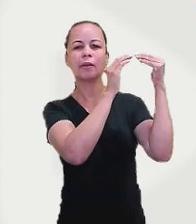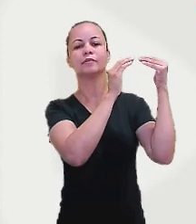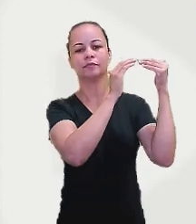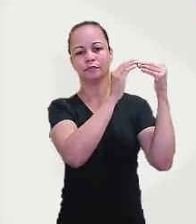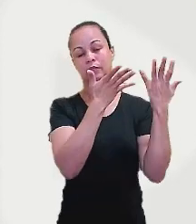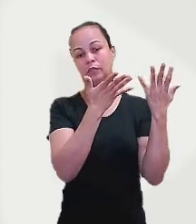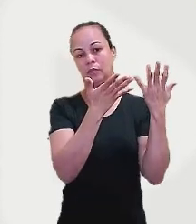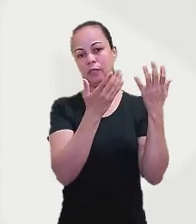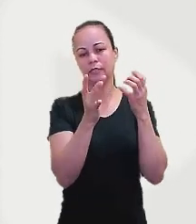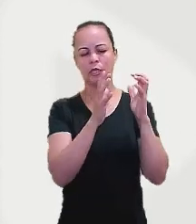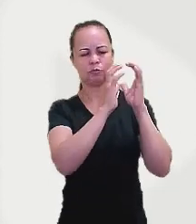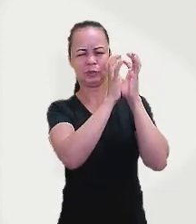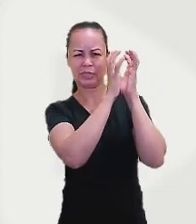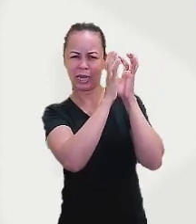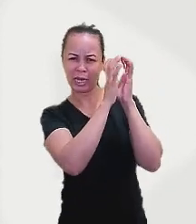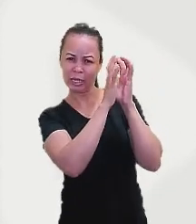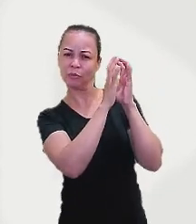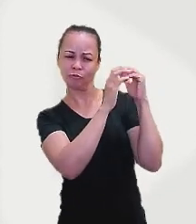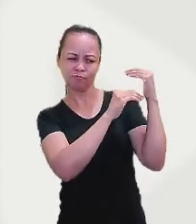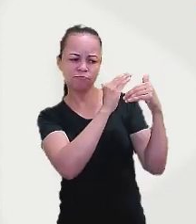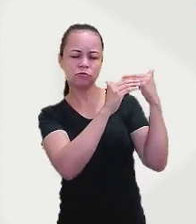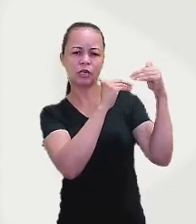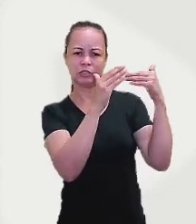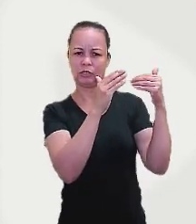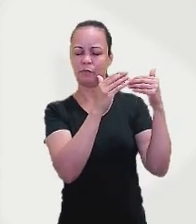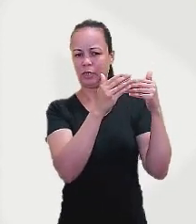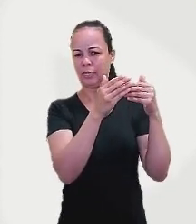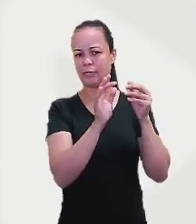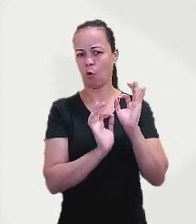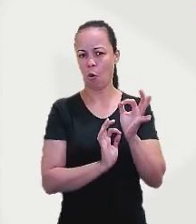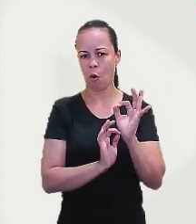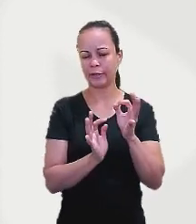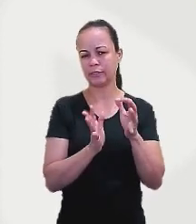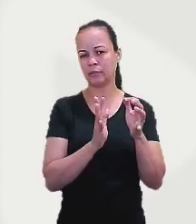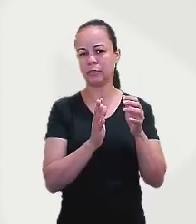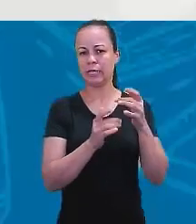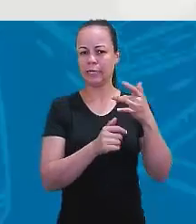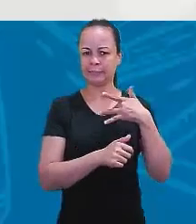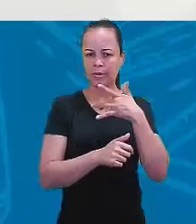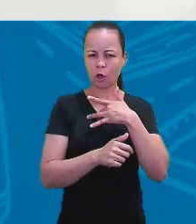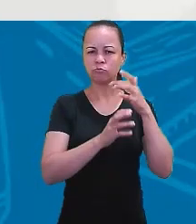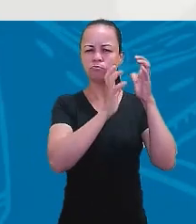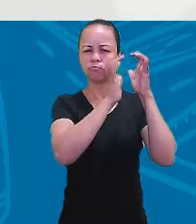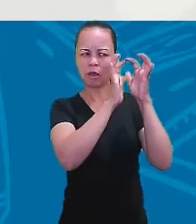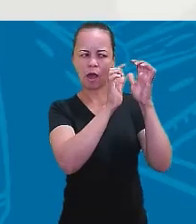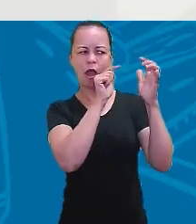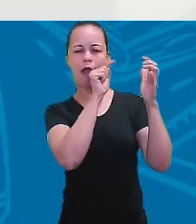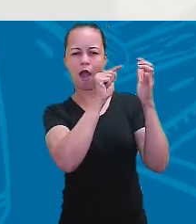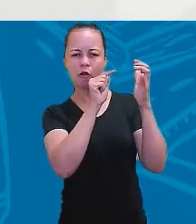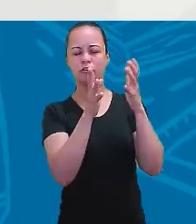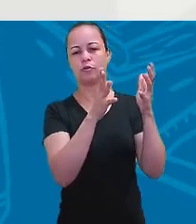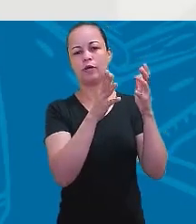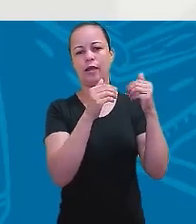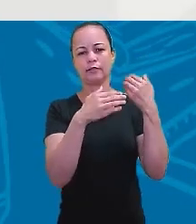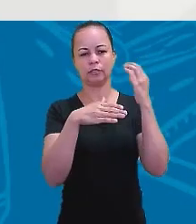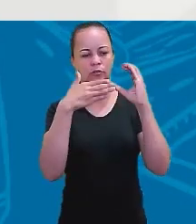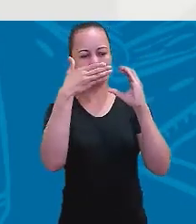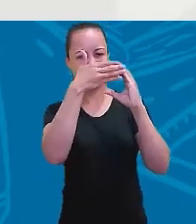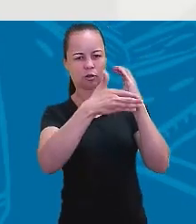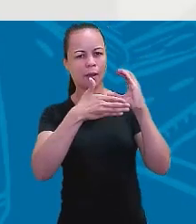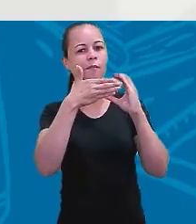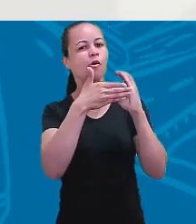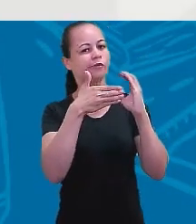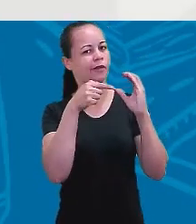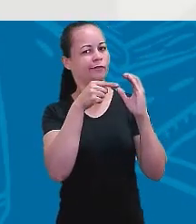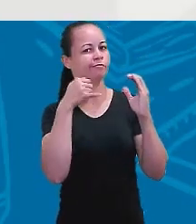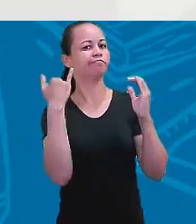que o cérebro funciona da maneira que ele deve funcionar, ou seja, saudável, graças aos carboidratos. Então, guarda